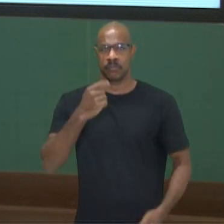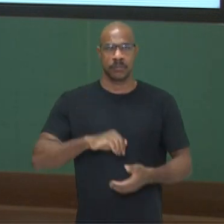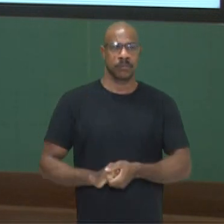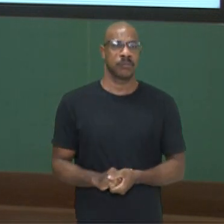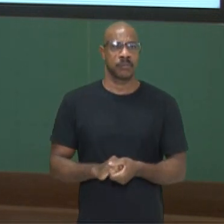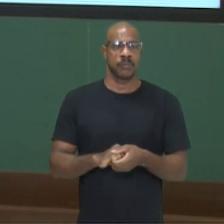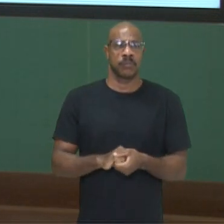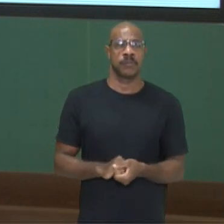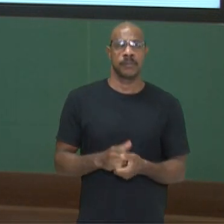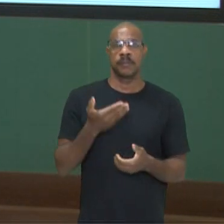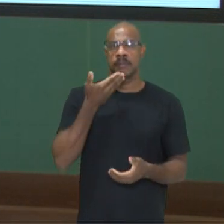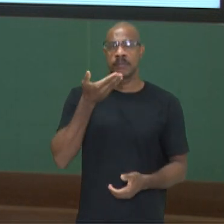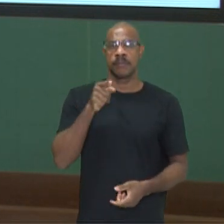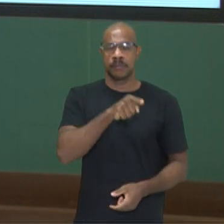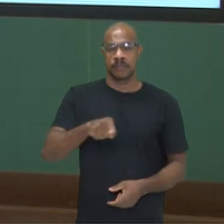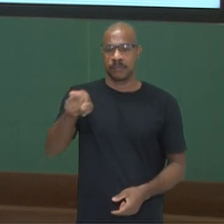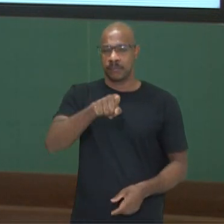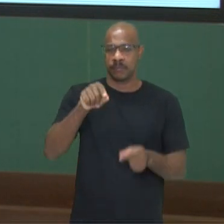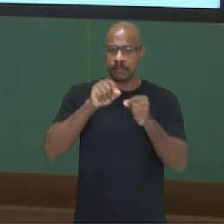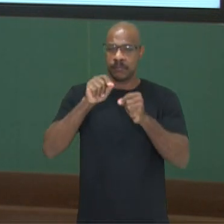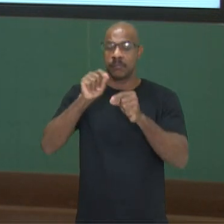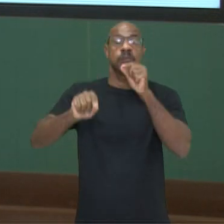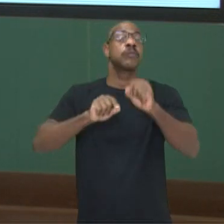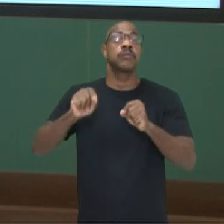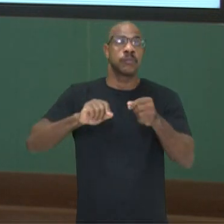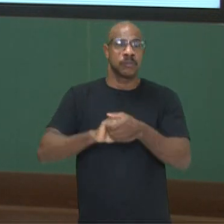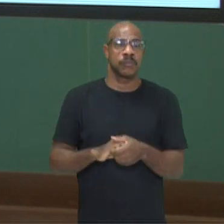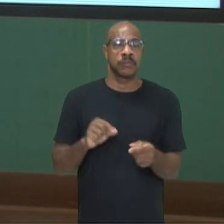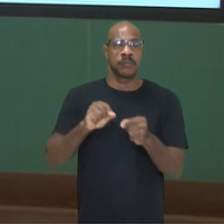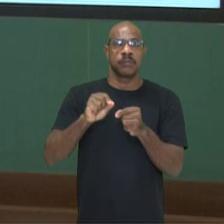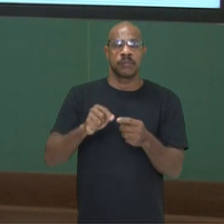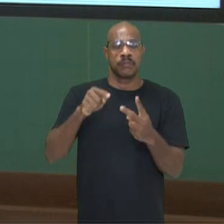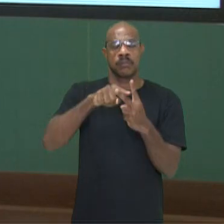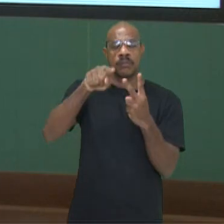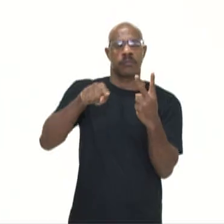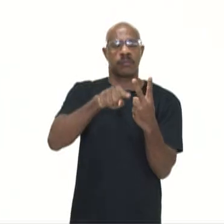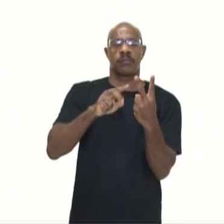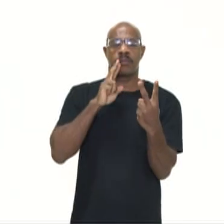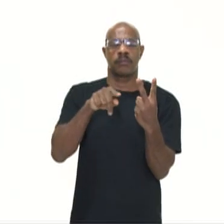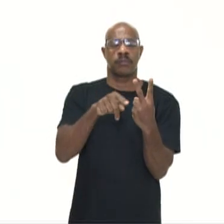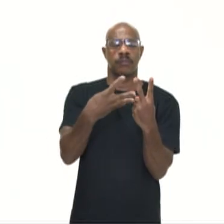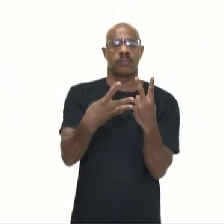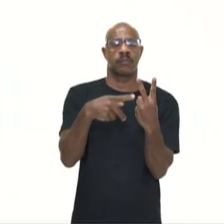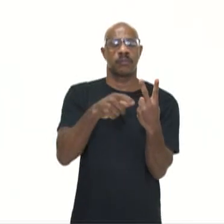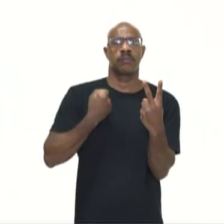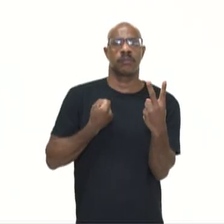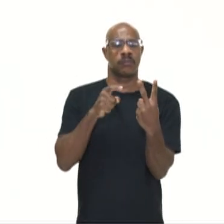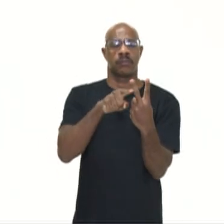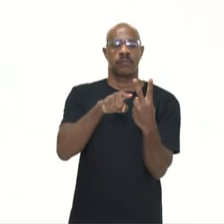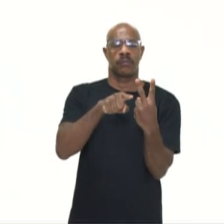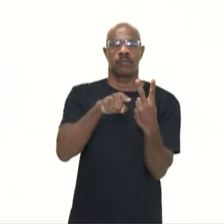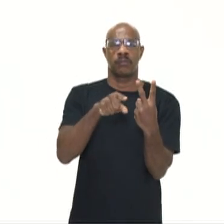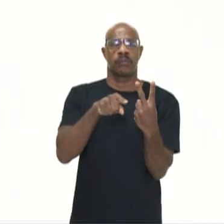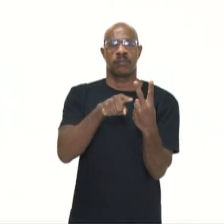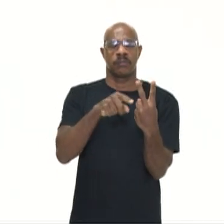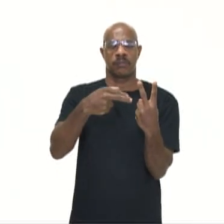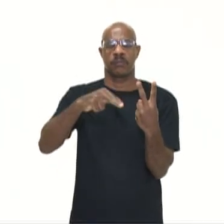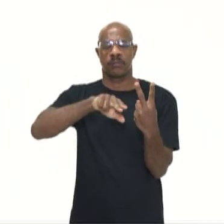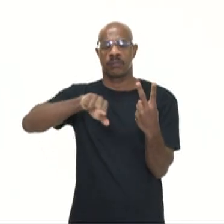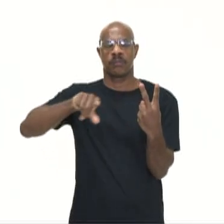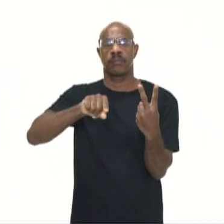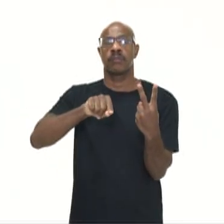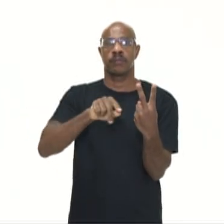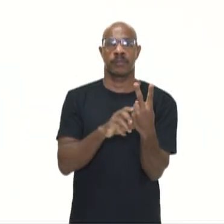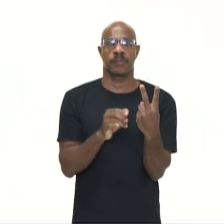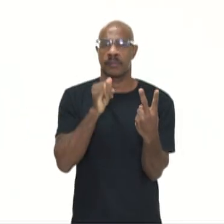pede, então, para que você determine as raízes quadradas dos números inteiros a seguir.